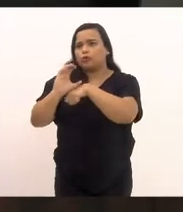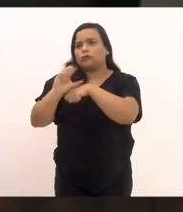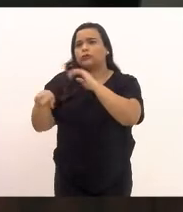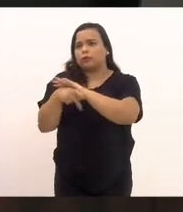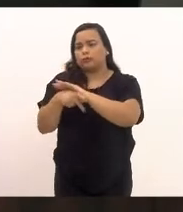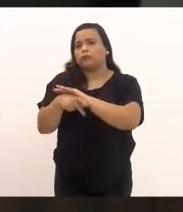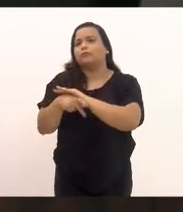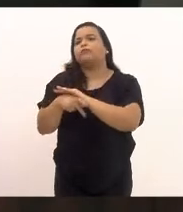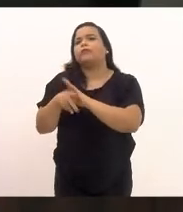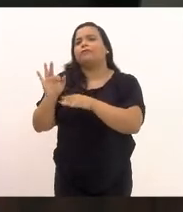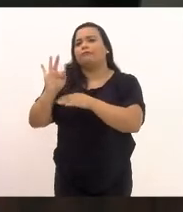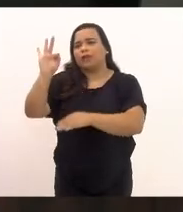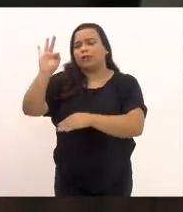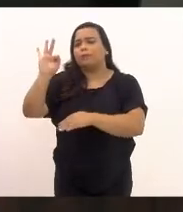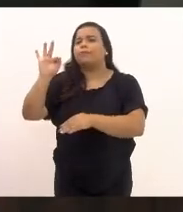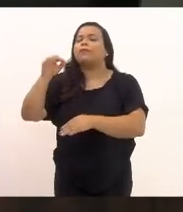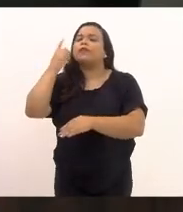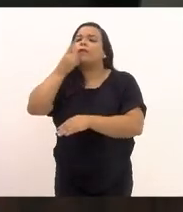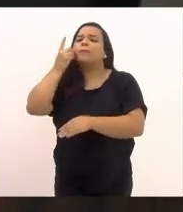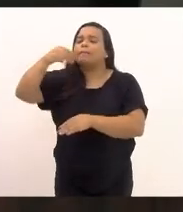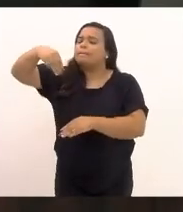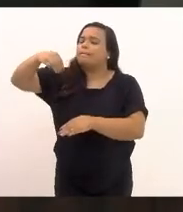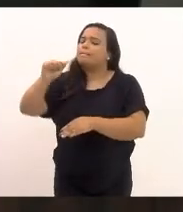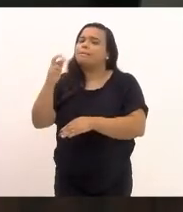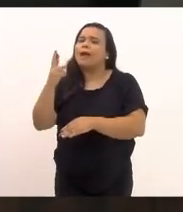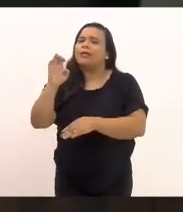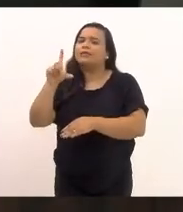Dino. Deputado